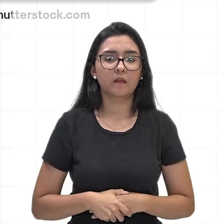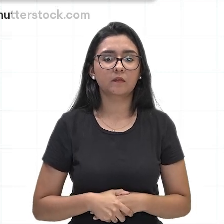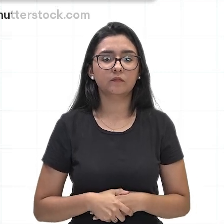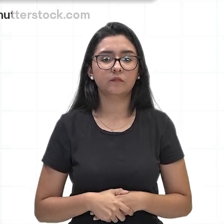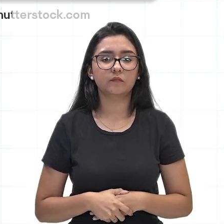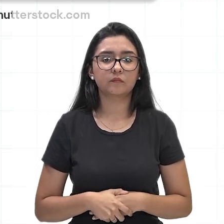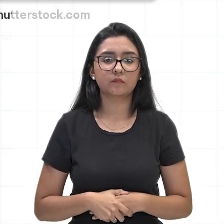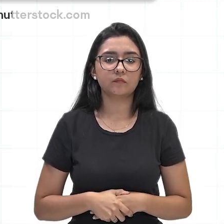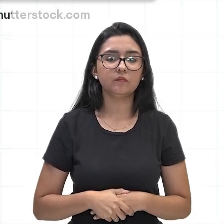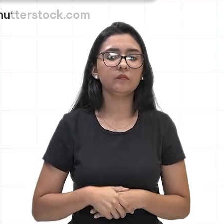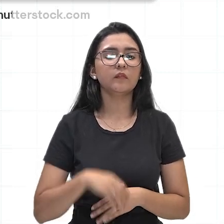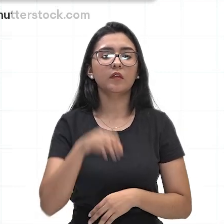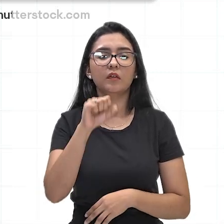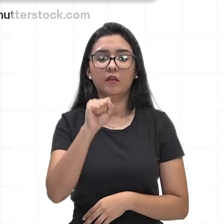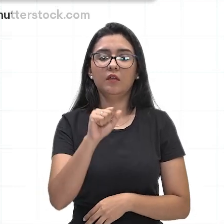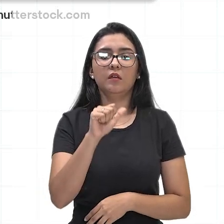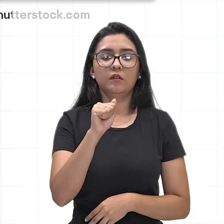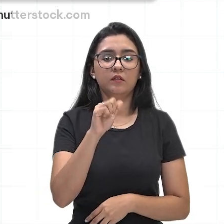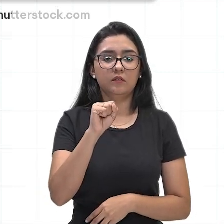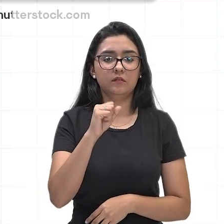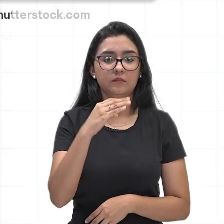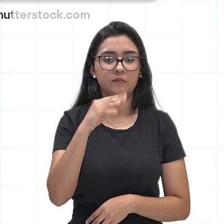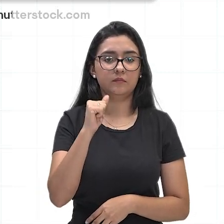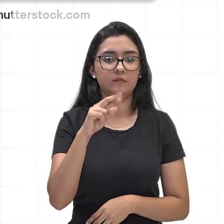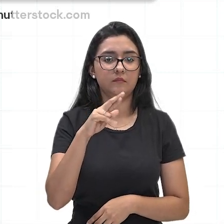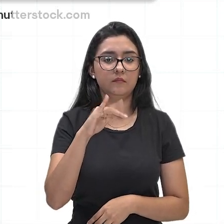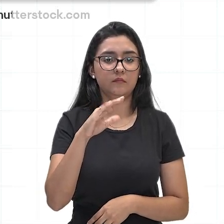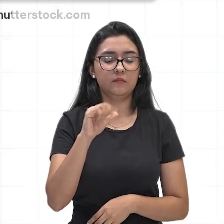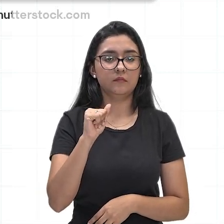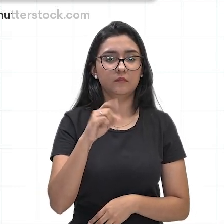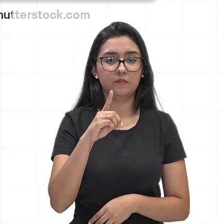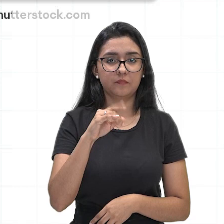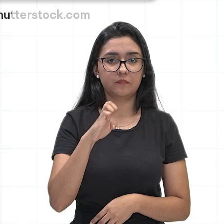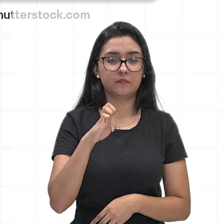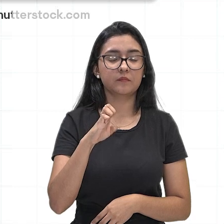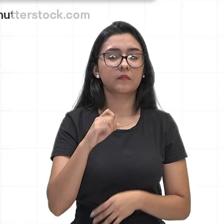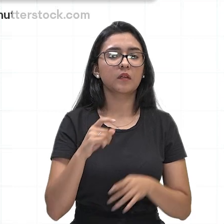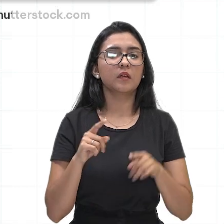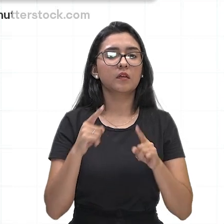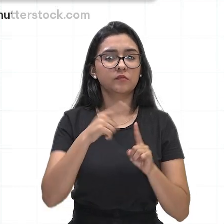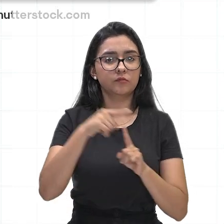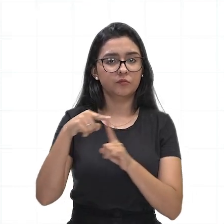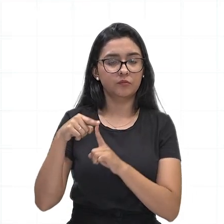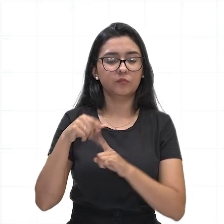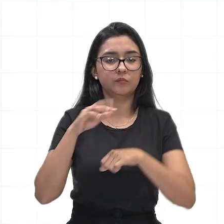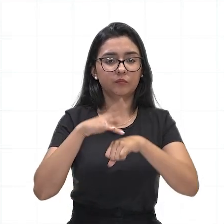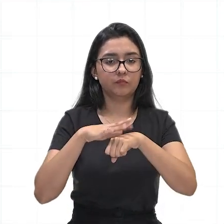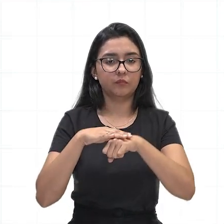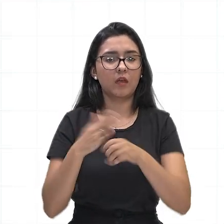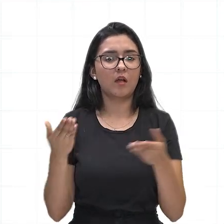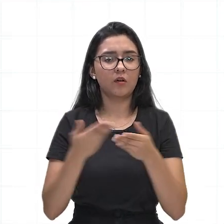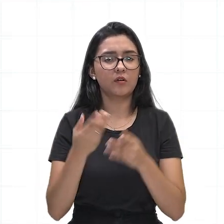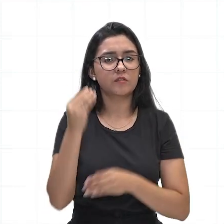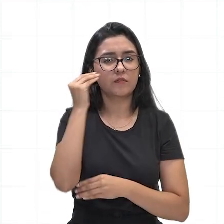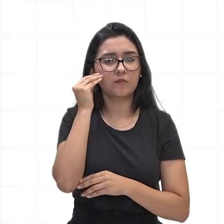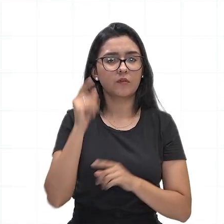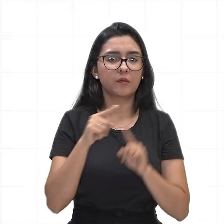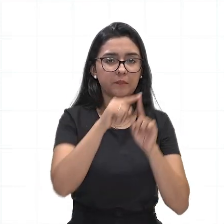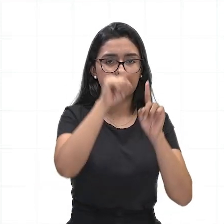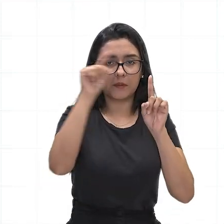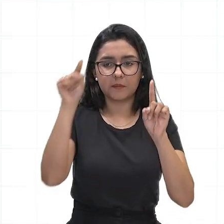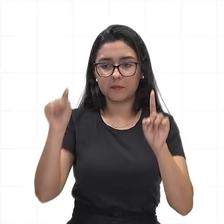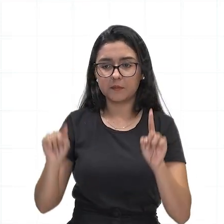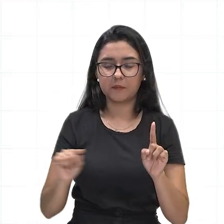destacam-se a ascaridíase, a ancilostomíase e a filariose. O que a gente vai ver agora é o ciclo, por exemplo,